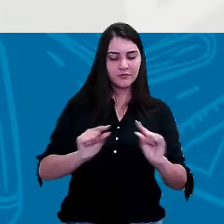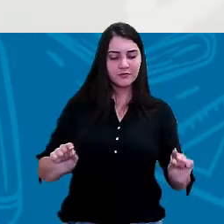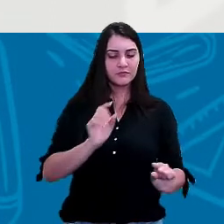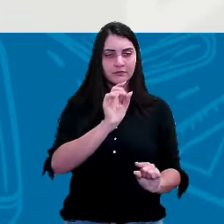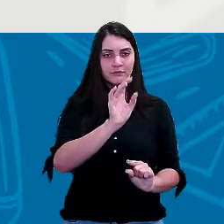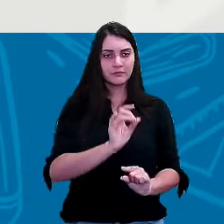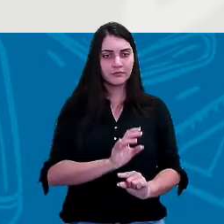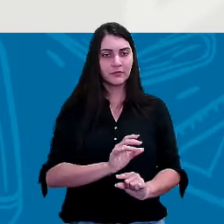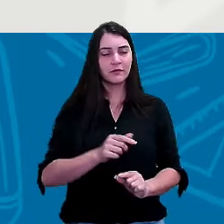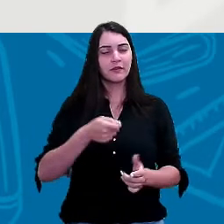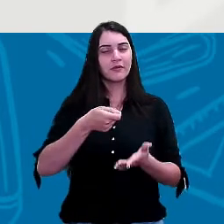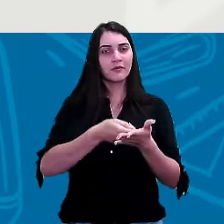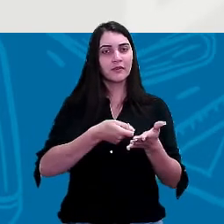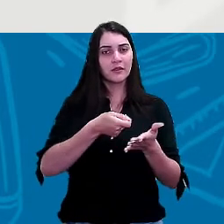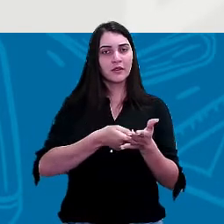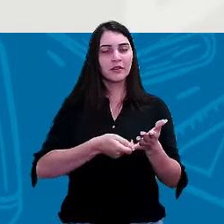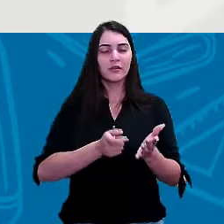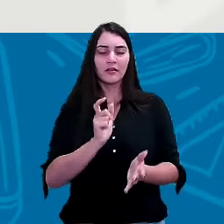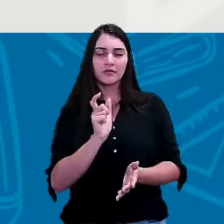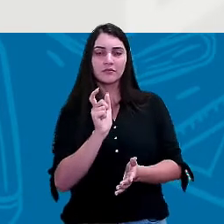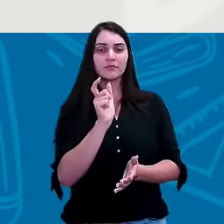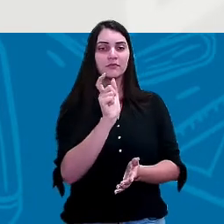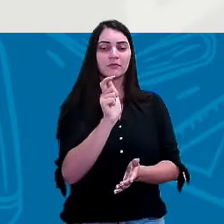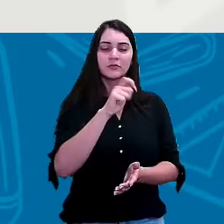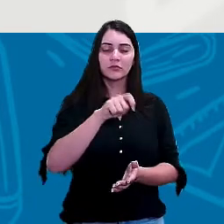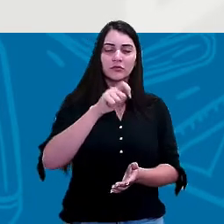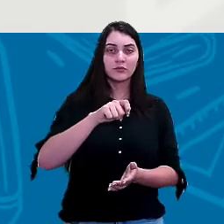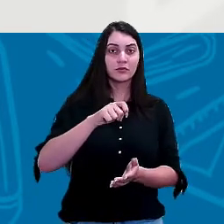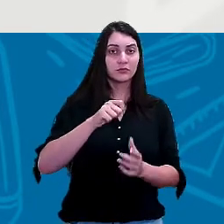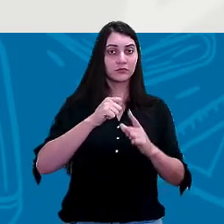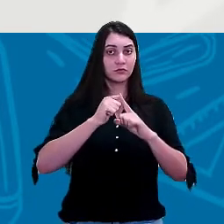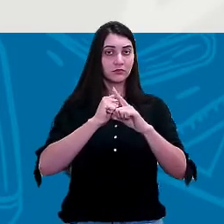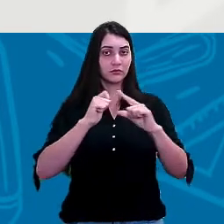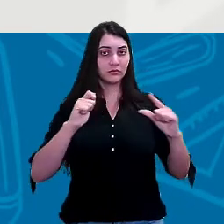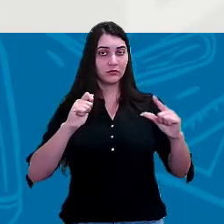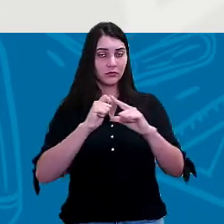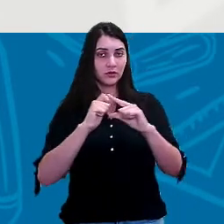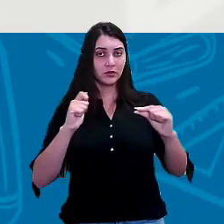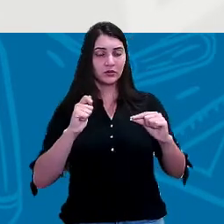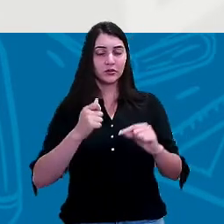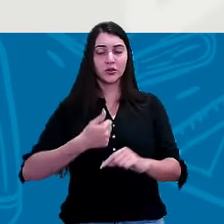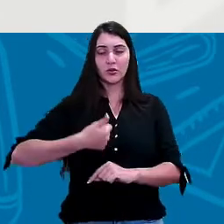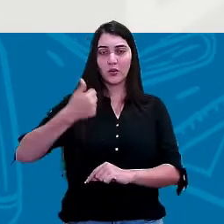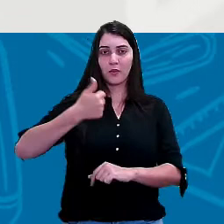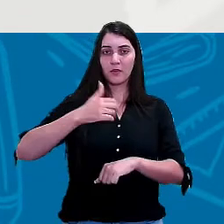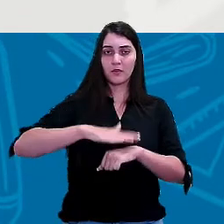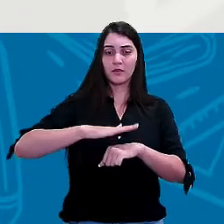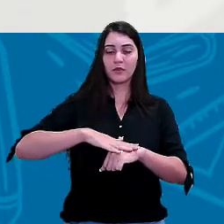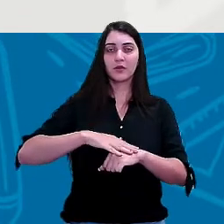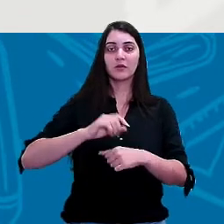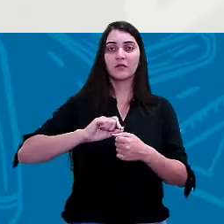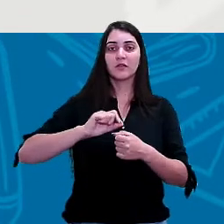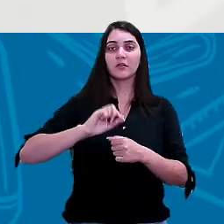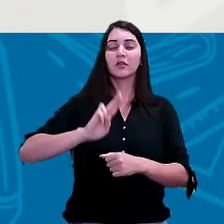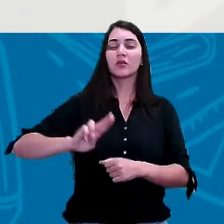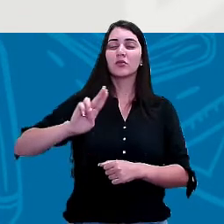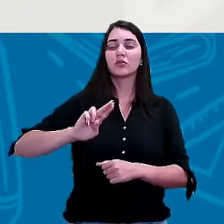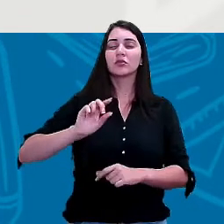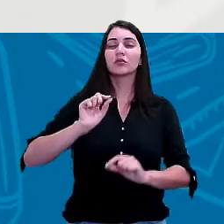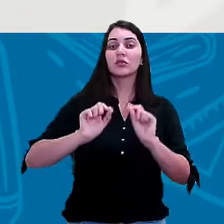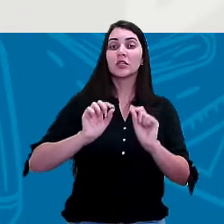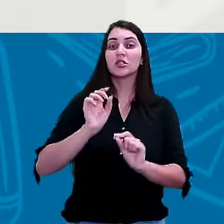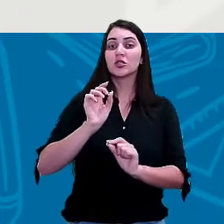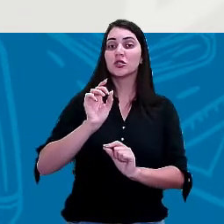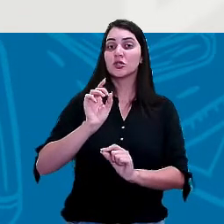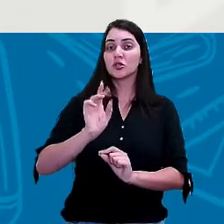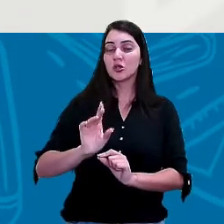tentar colocar aí os artigos. Nesse primeiro quesito aí, nesse primeiro momento, a gente vai fazer uso apenas dos